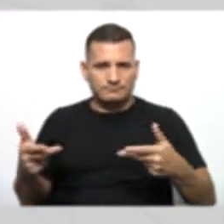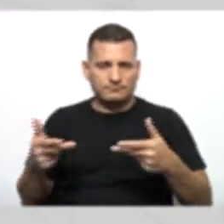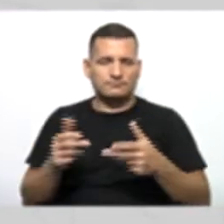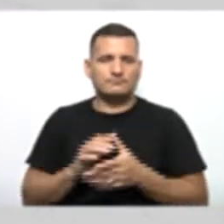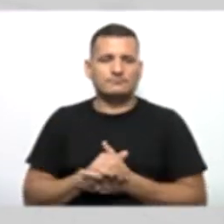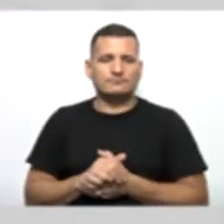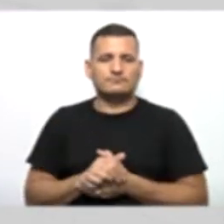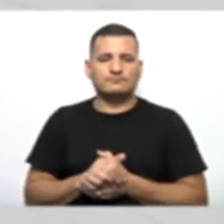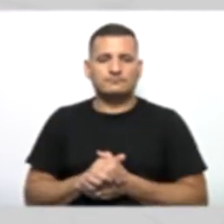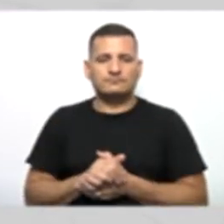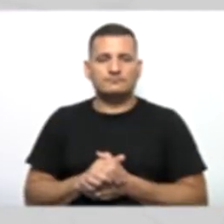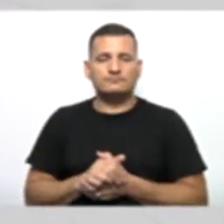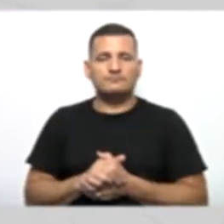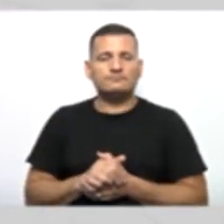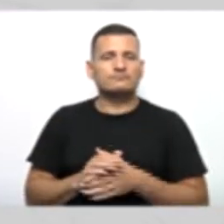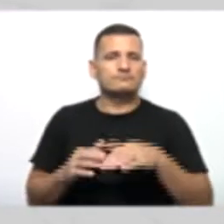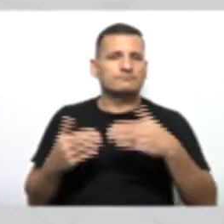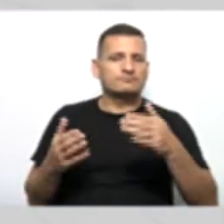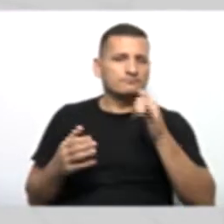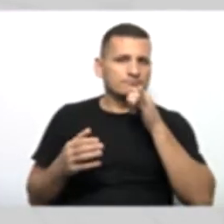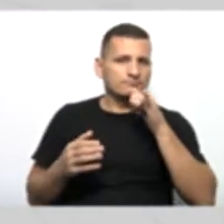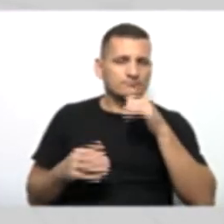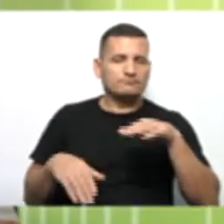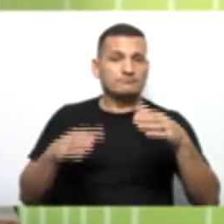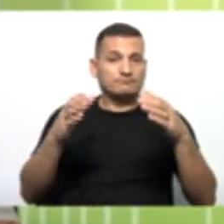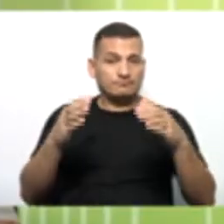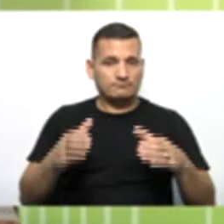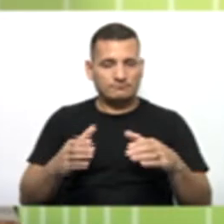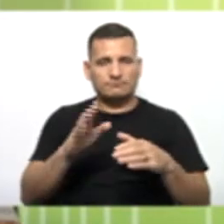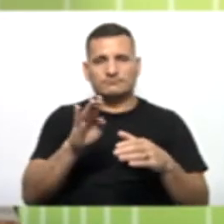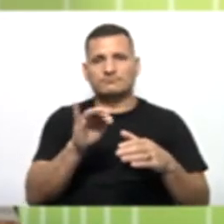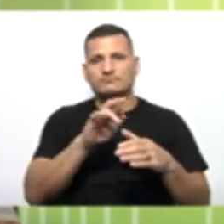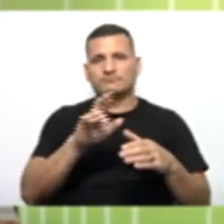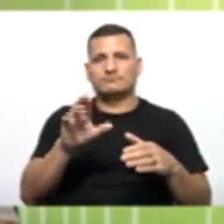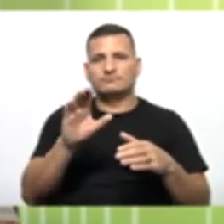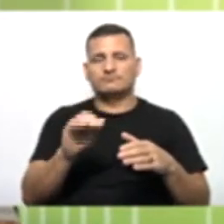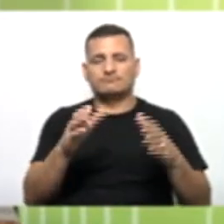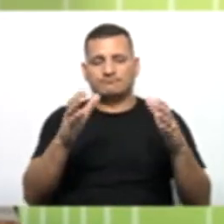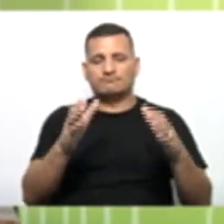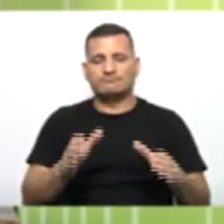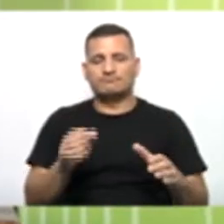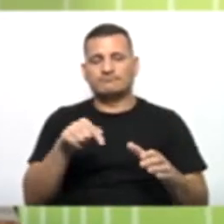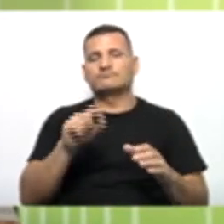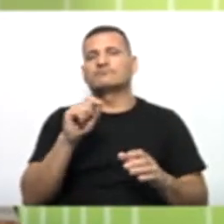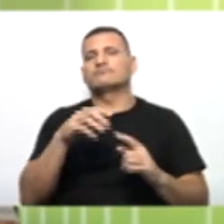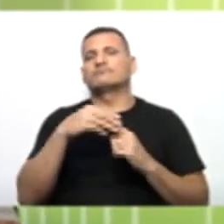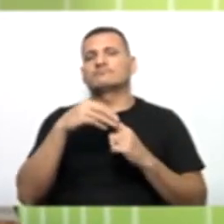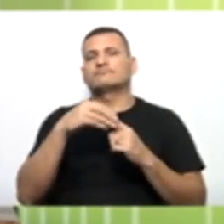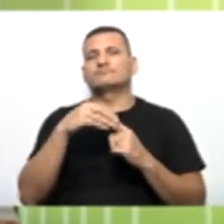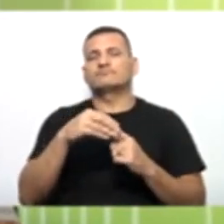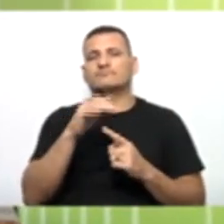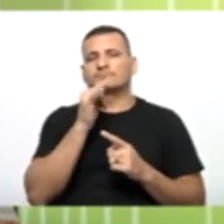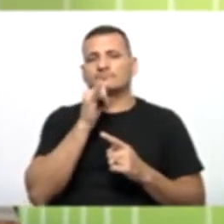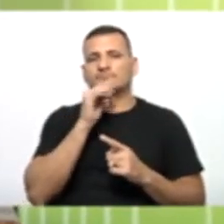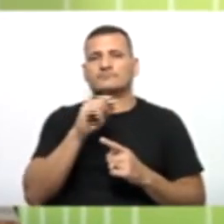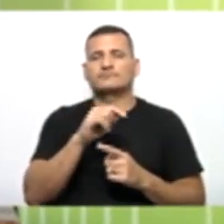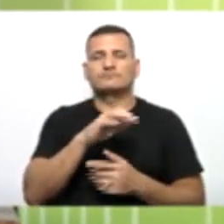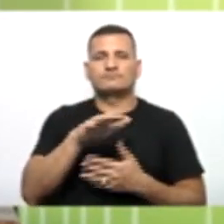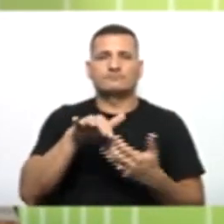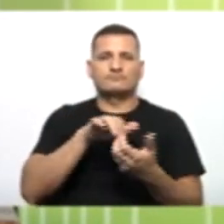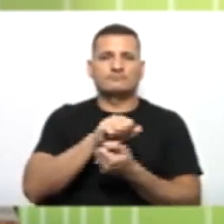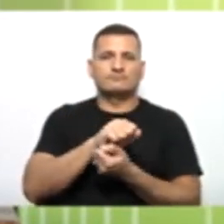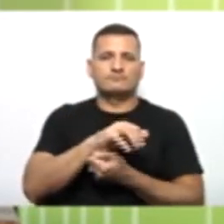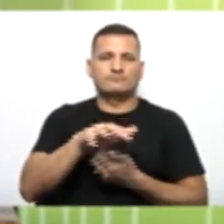Então, num bairro, por exemplo, pode ser feita uma Agenda 21 em que ela busca priorizar, por exemplo, a reciclagem de